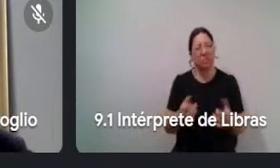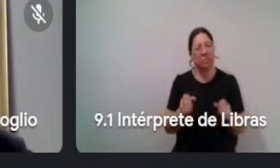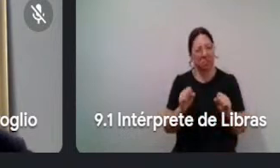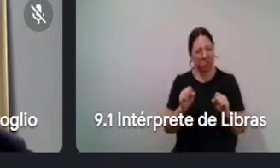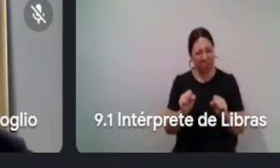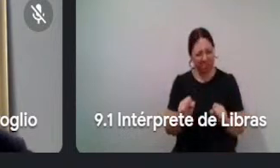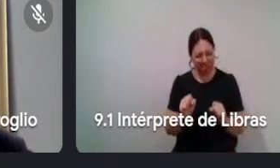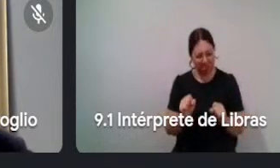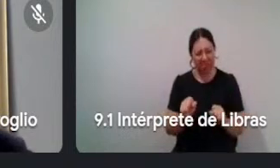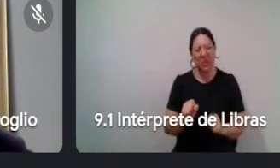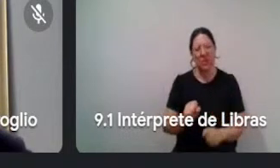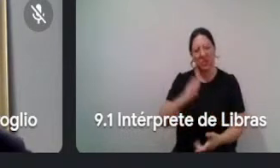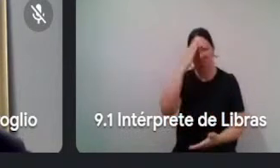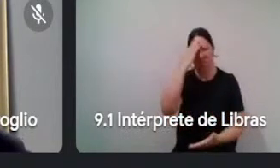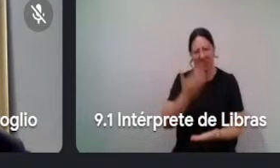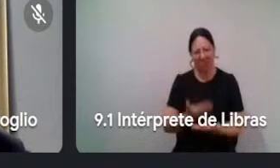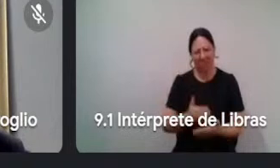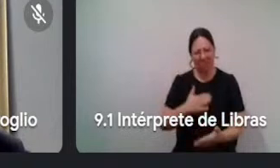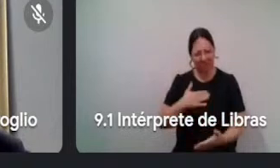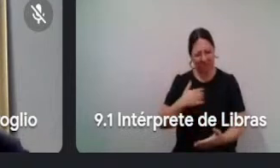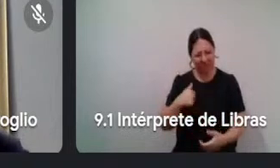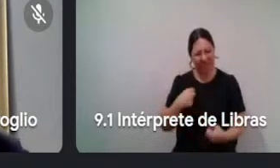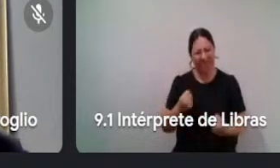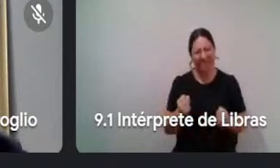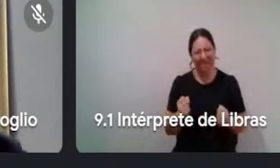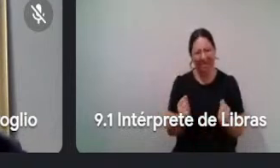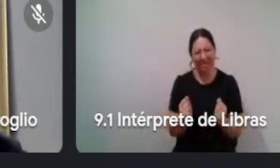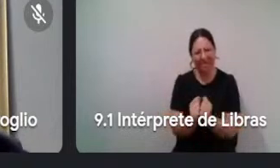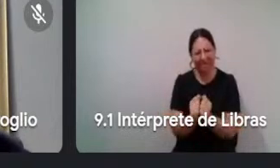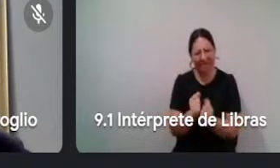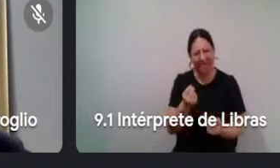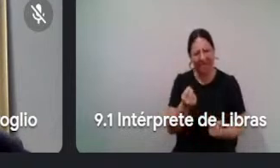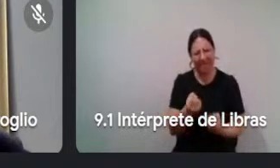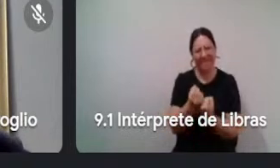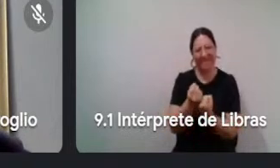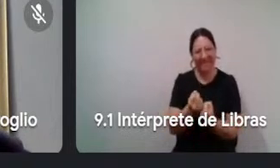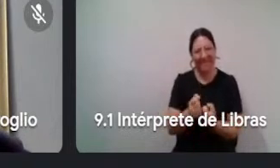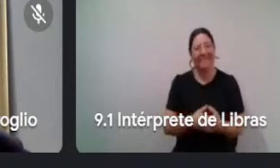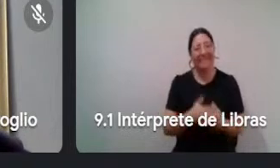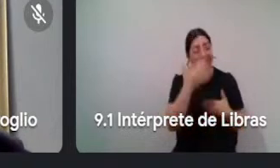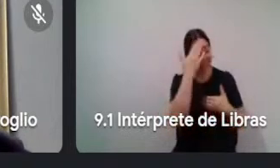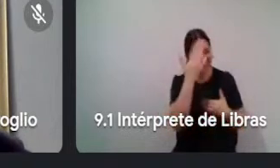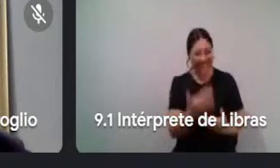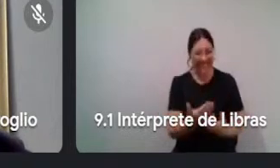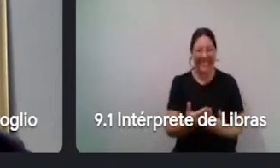Muito obrigado, a gente sabe que pode contar com o seu apoio de todos os demais colegas. Muito obrigado.